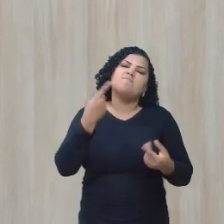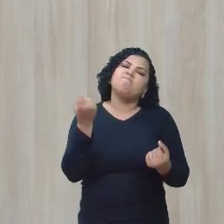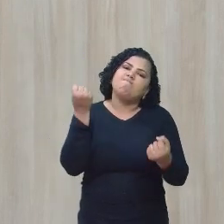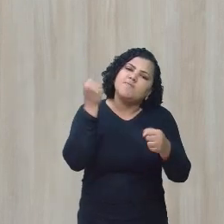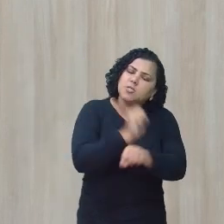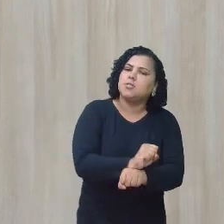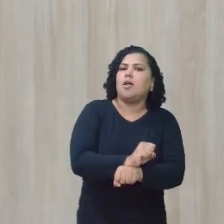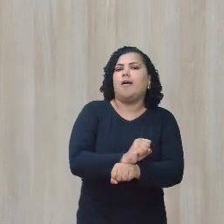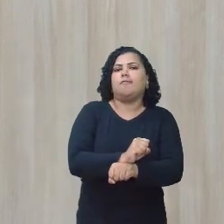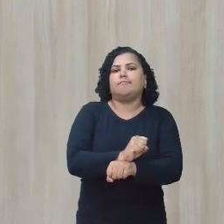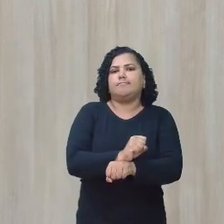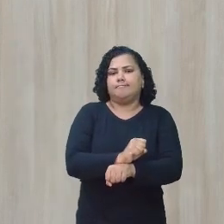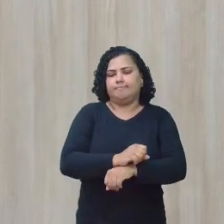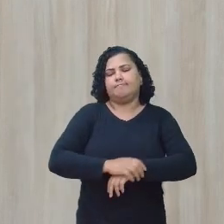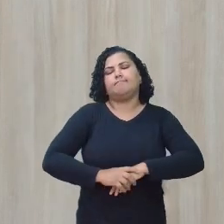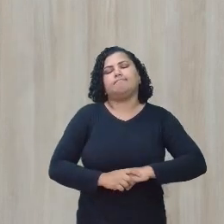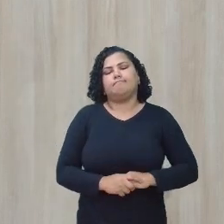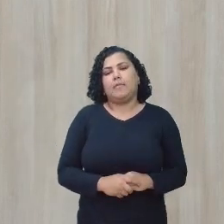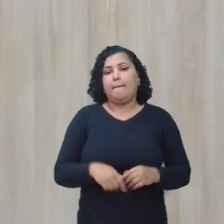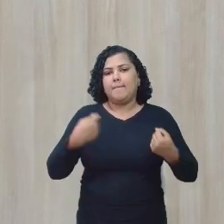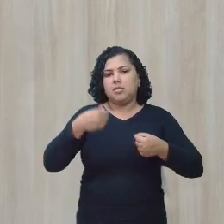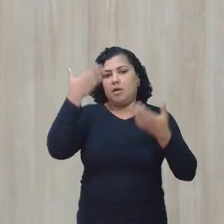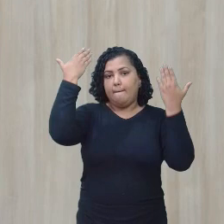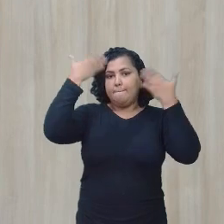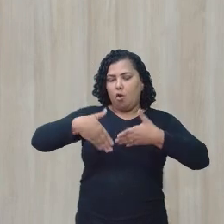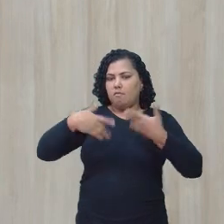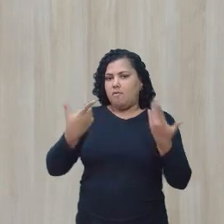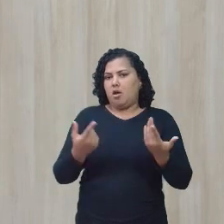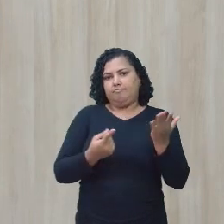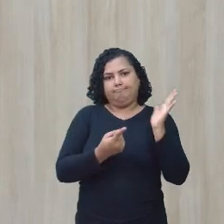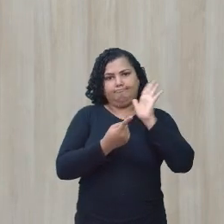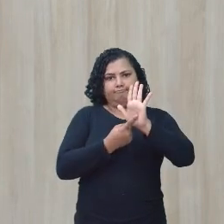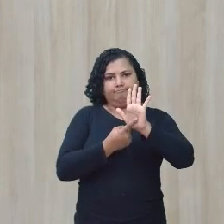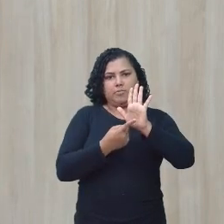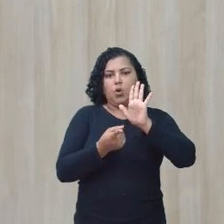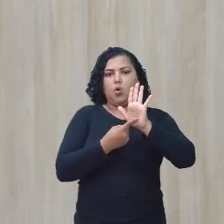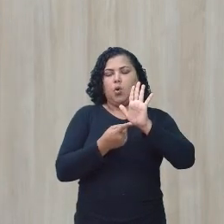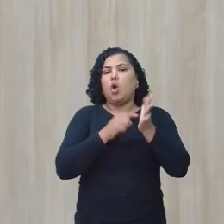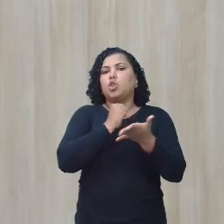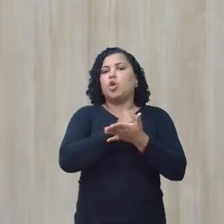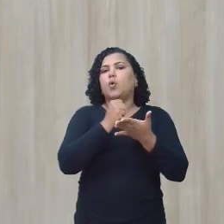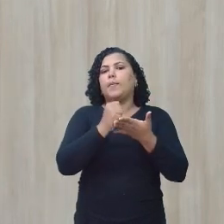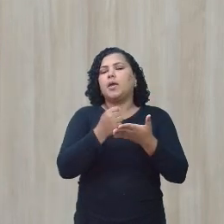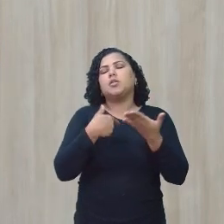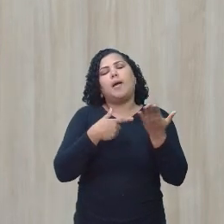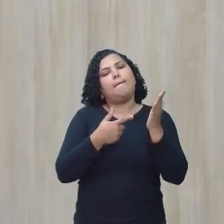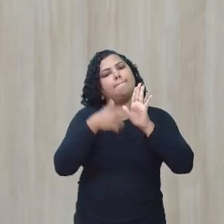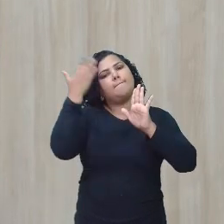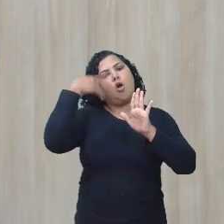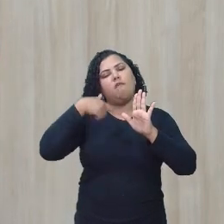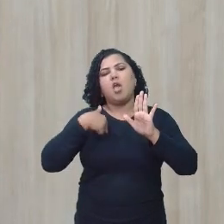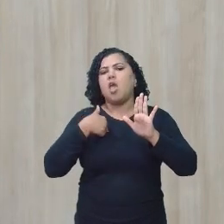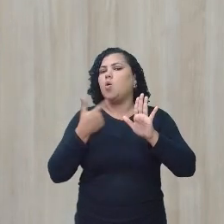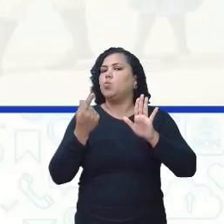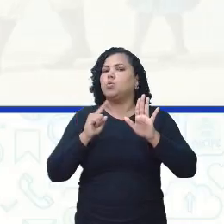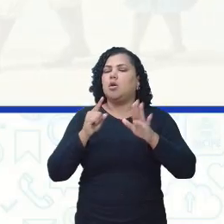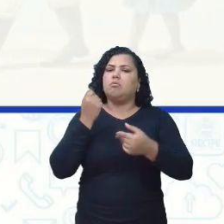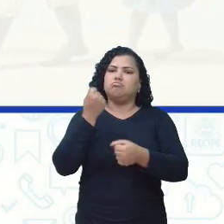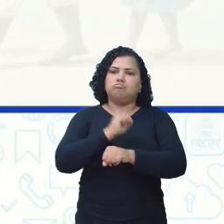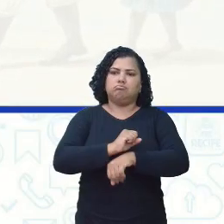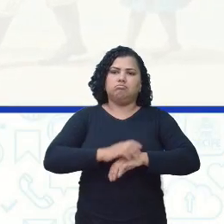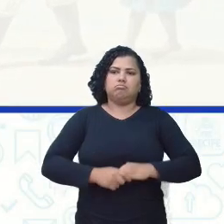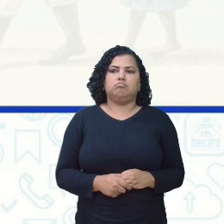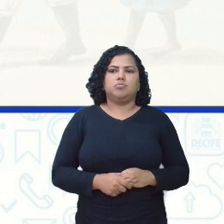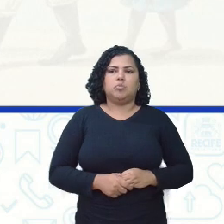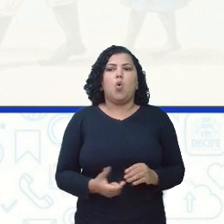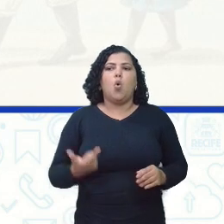precisava, mesmo que tivesse nascido livre, provar que não era escravo. O outro aspecto aqui é que era presente tanto no campo quanto nas